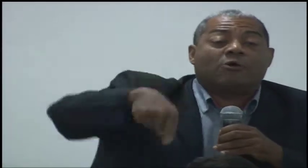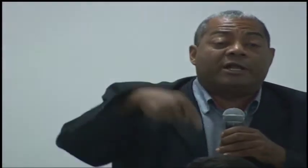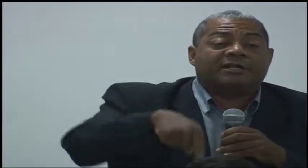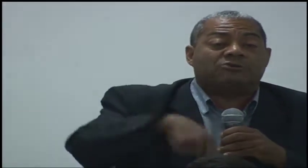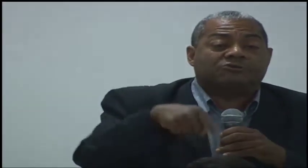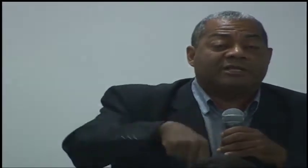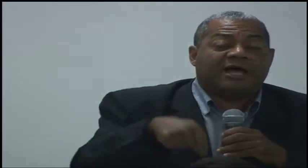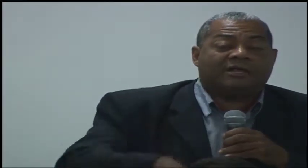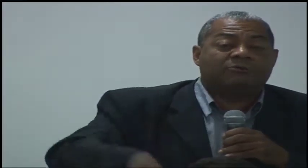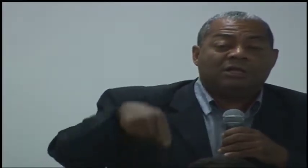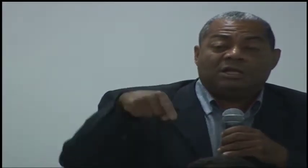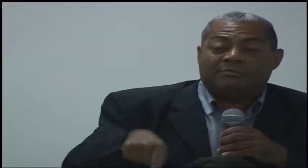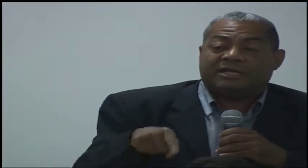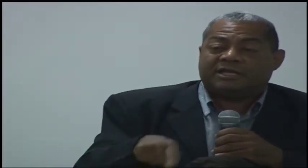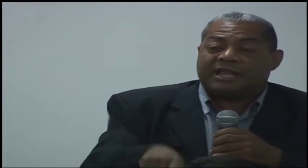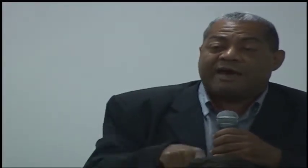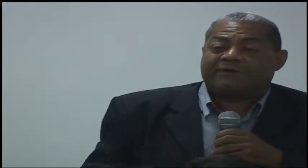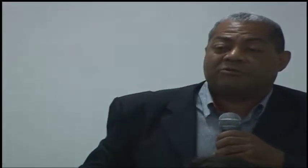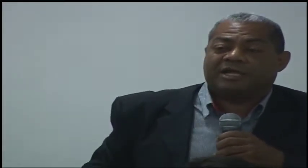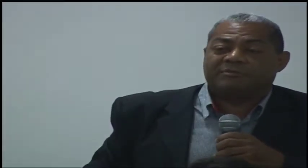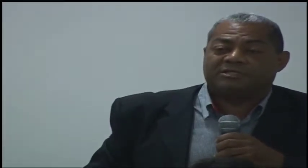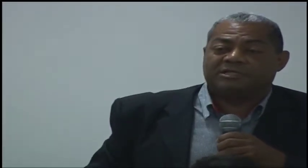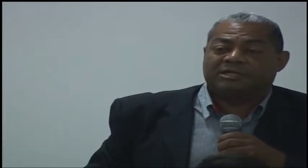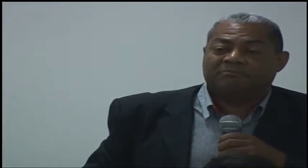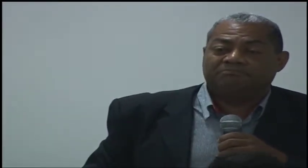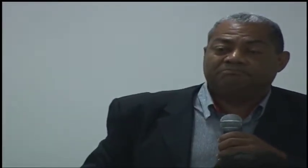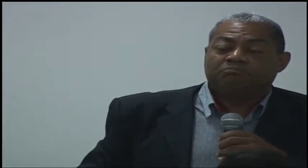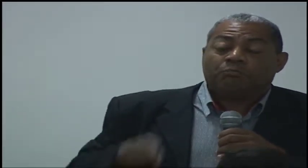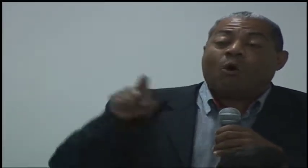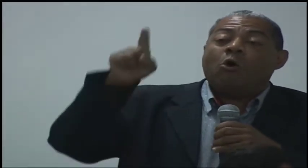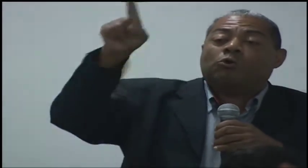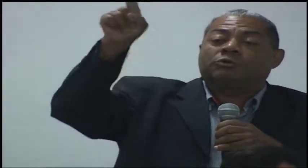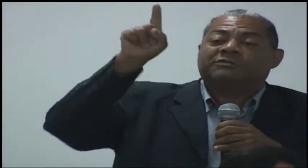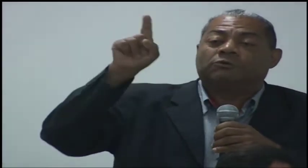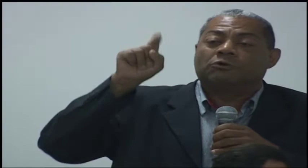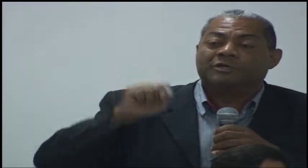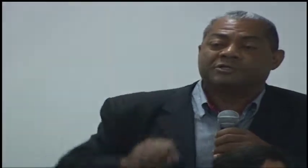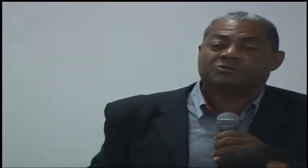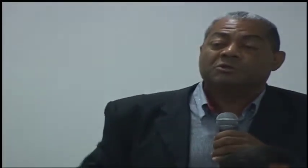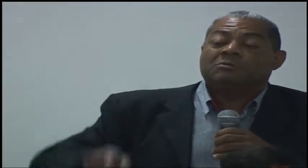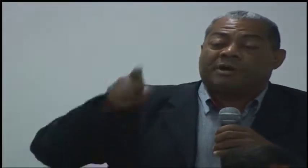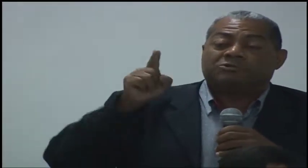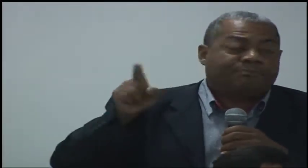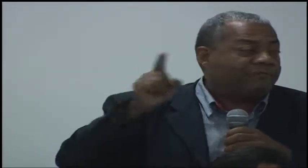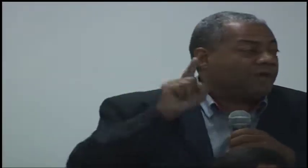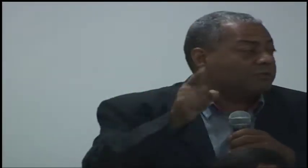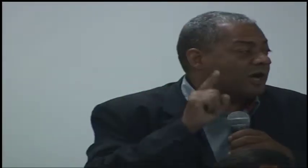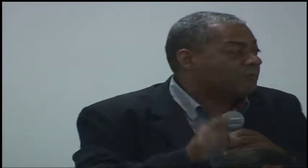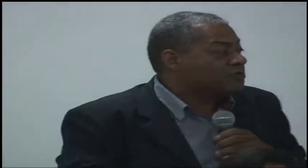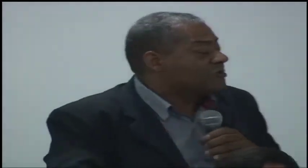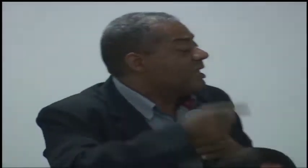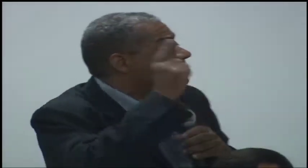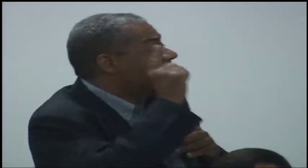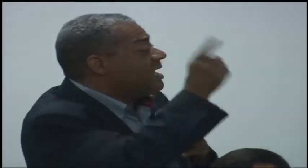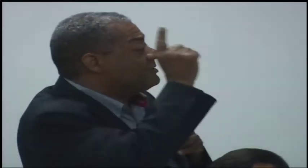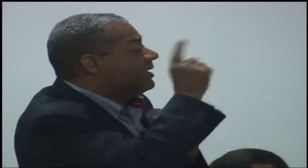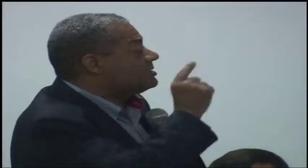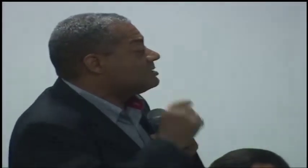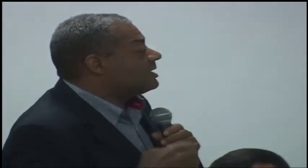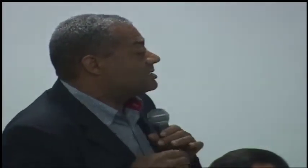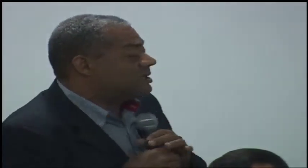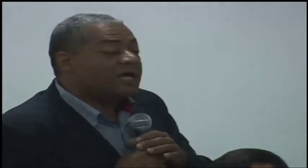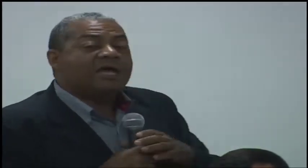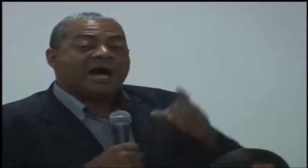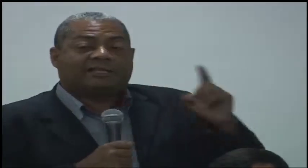e agora está consolidado. Limeira terá a Faculdade de Medicina. Pouco divulgou isso, mas o prefeito Mário Botião esteve